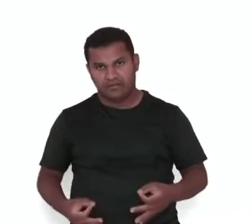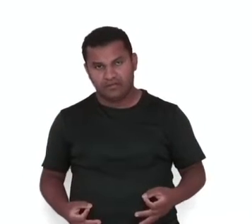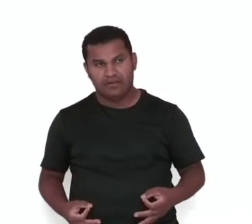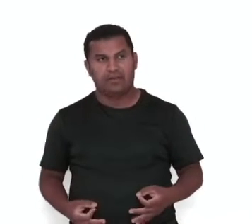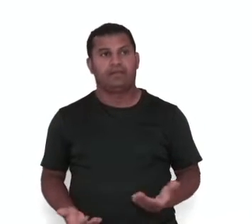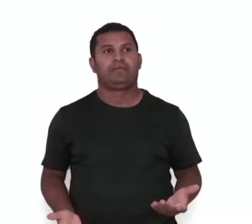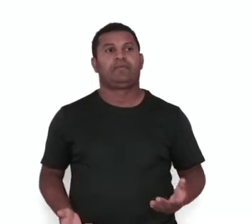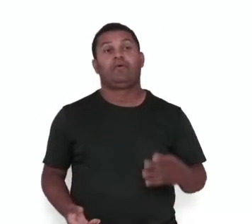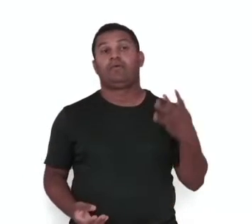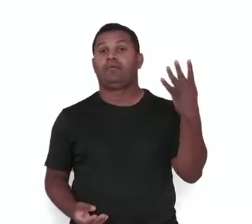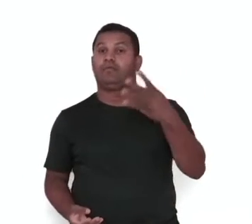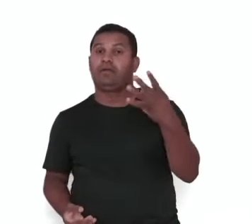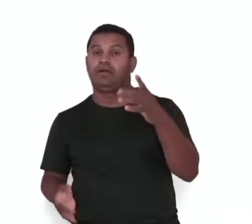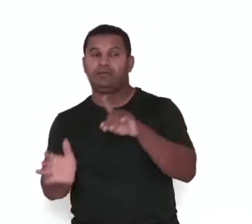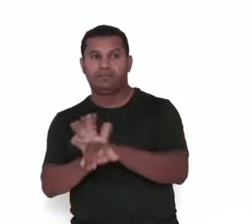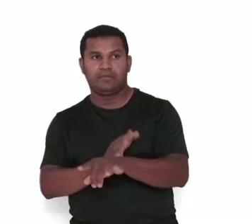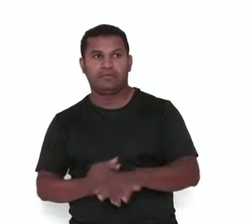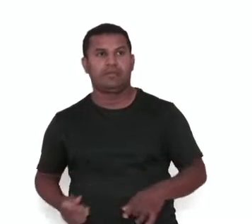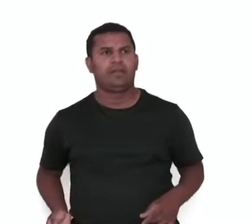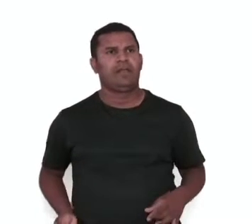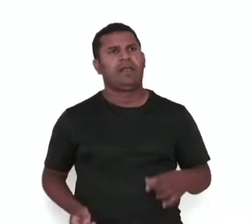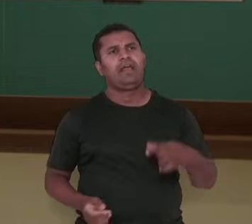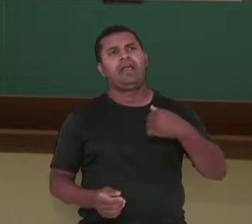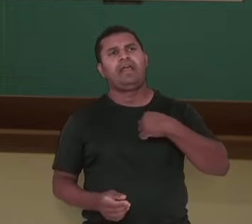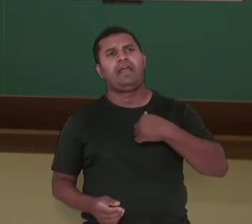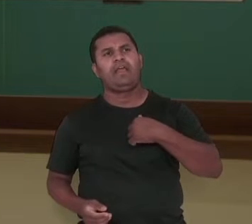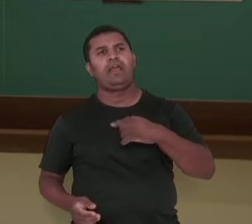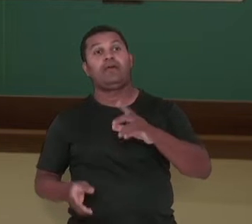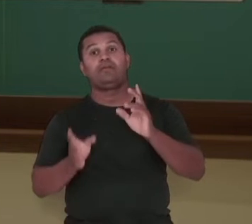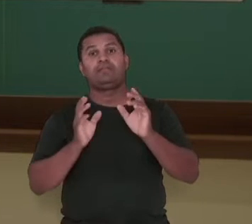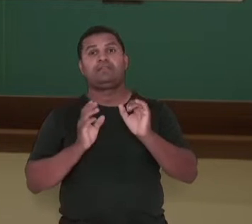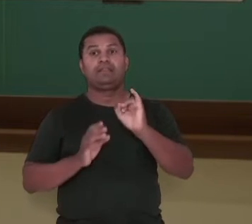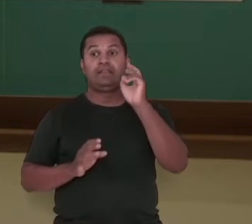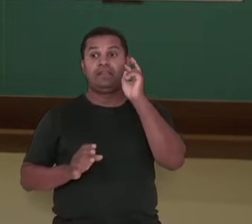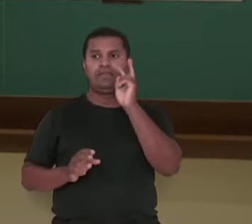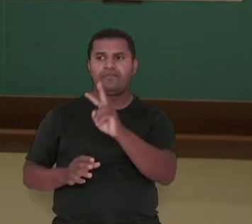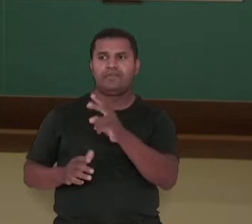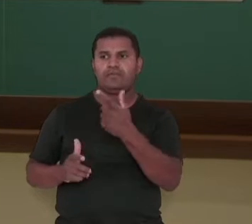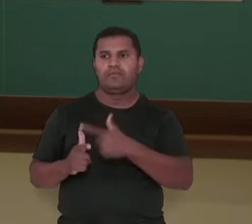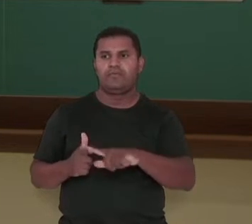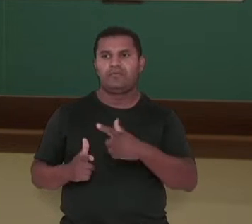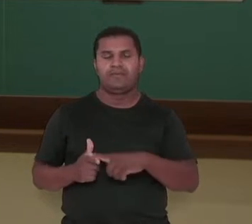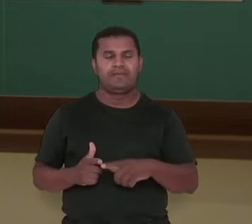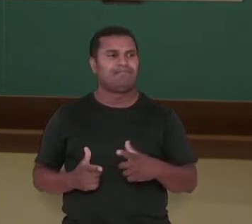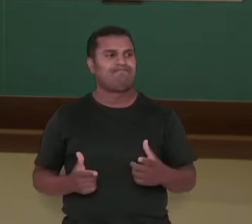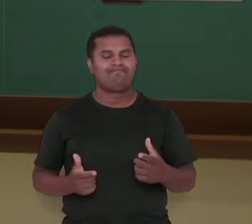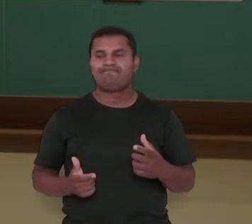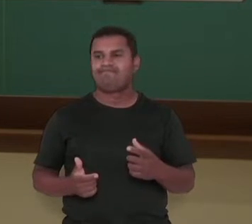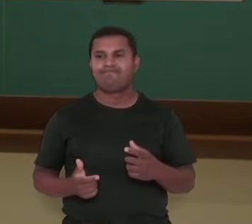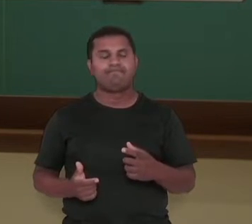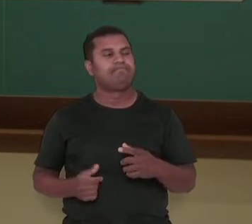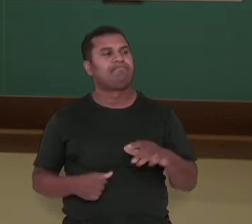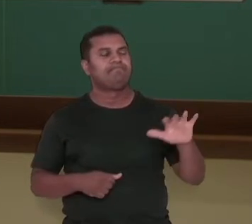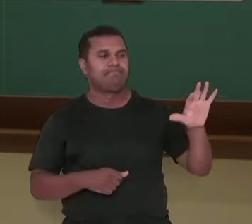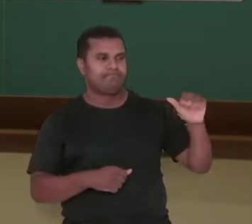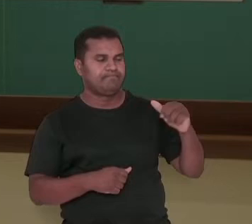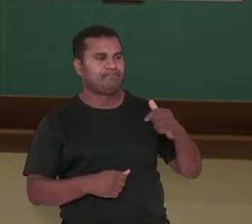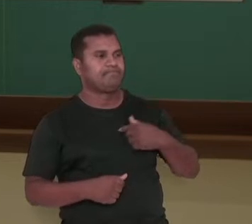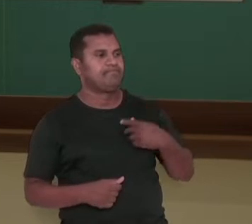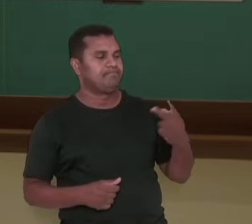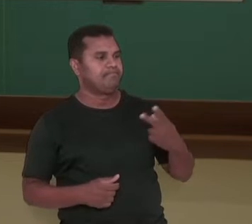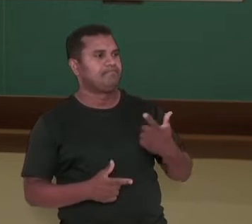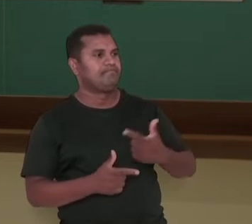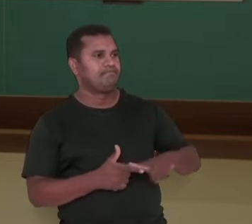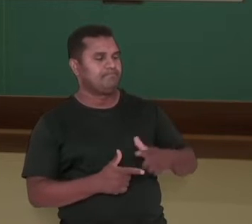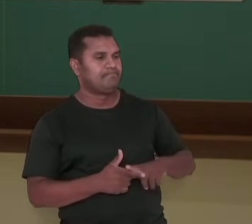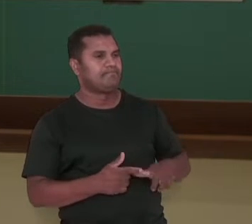de conversar diretamente com ela e resolver logo a situação. Então, reflitam aí e apontem quais